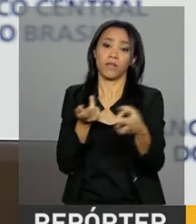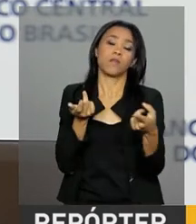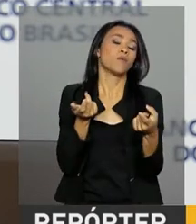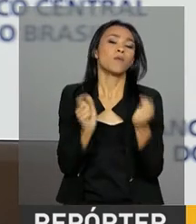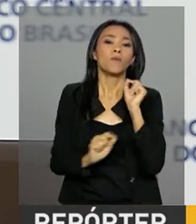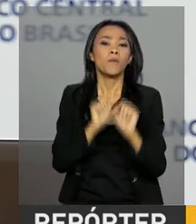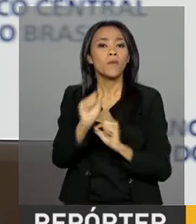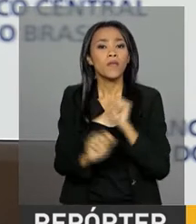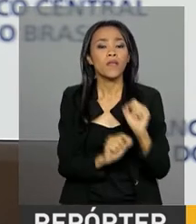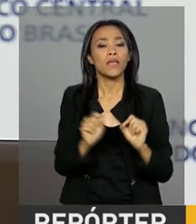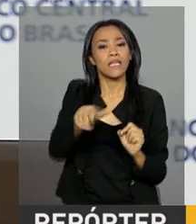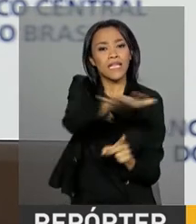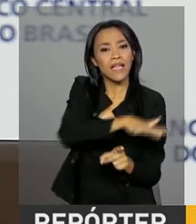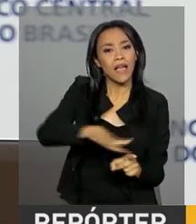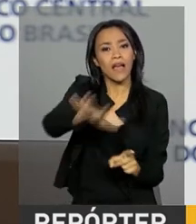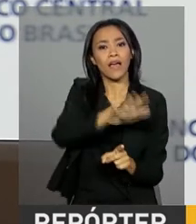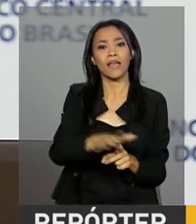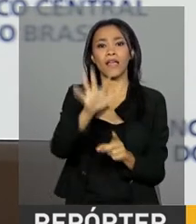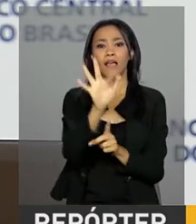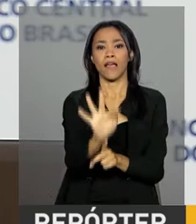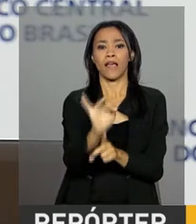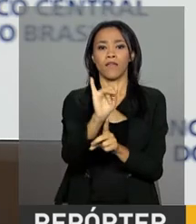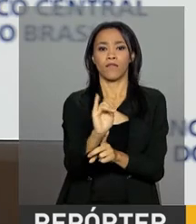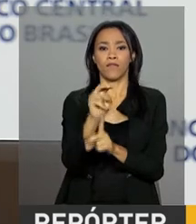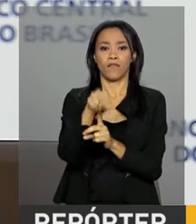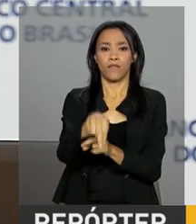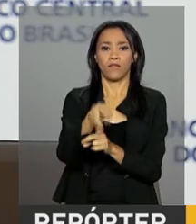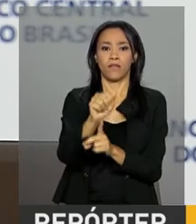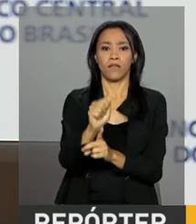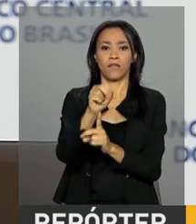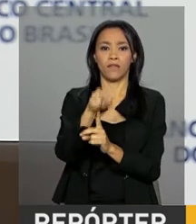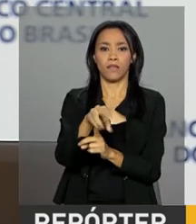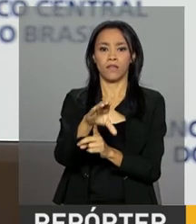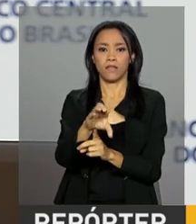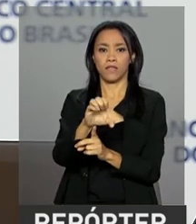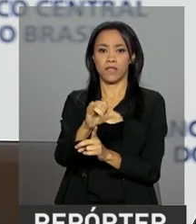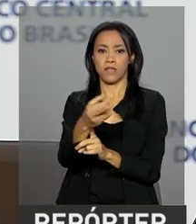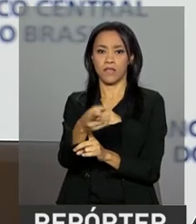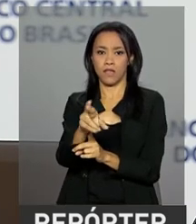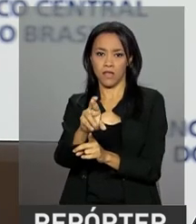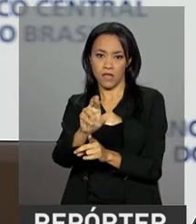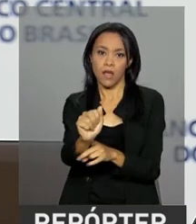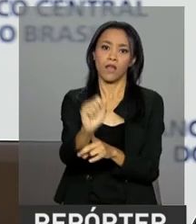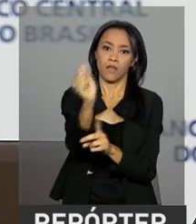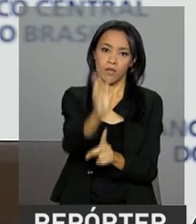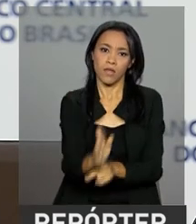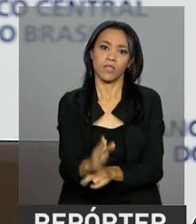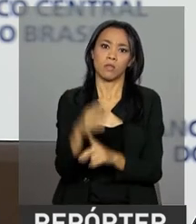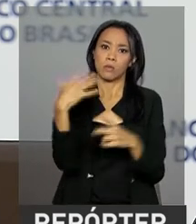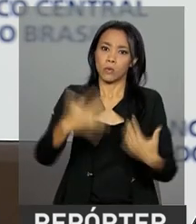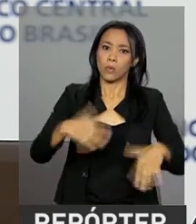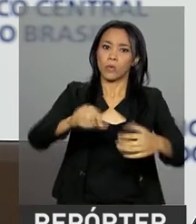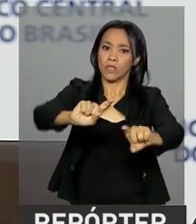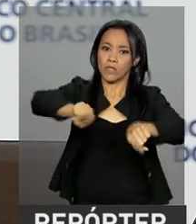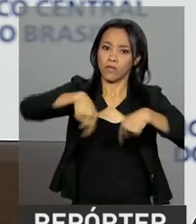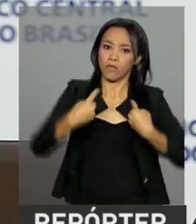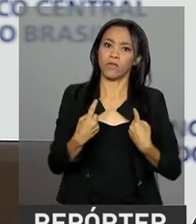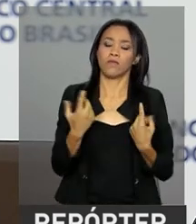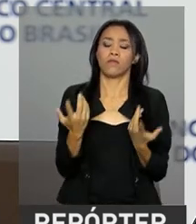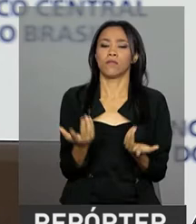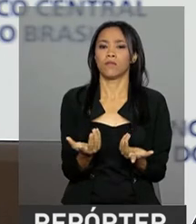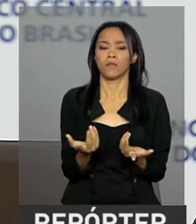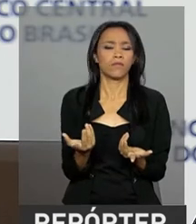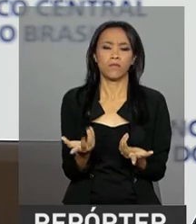tido a capacidade de absorver esse momento desafiador de absorver